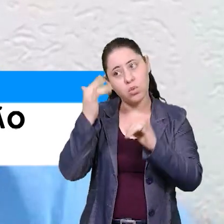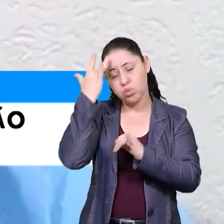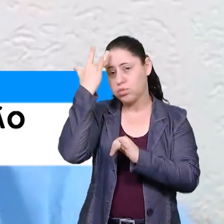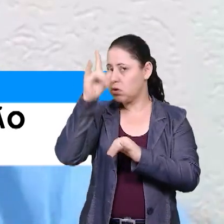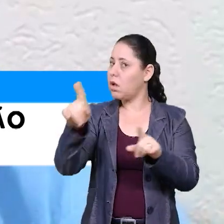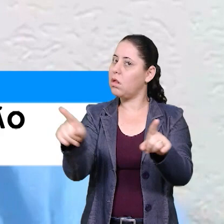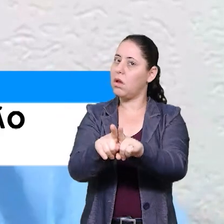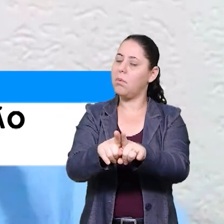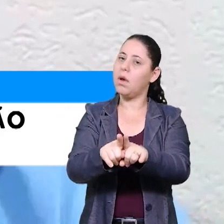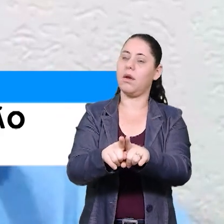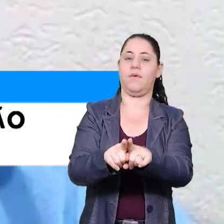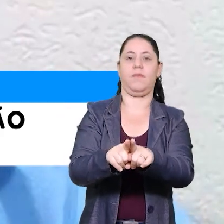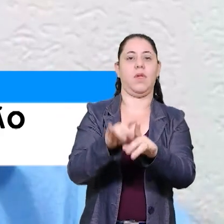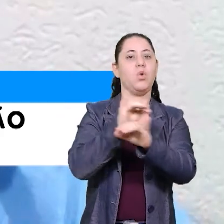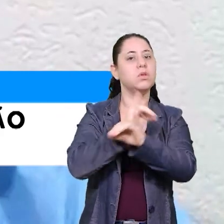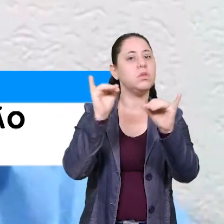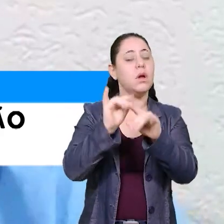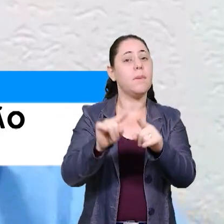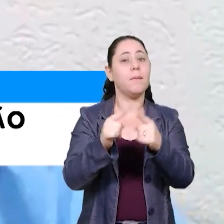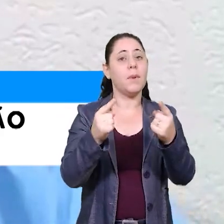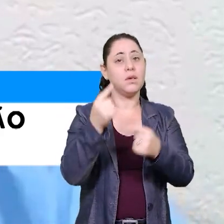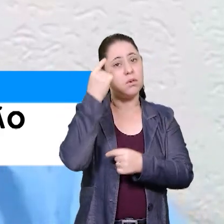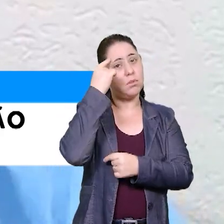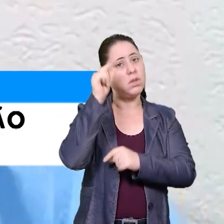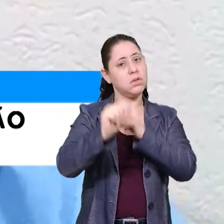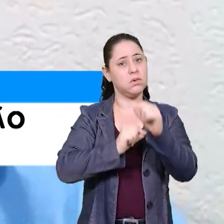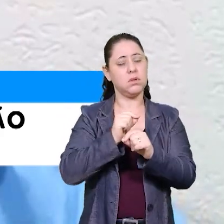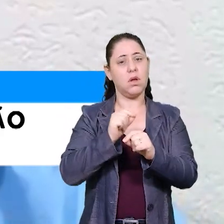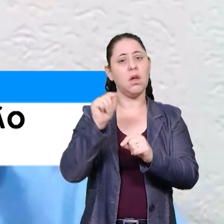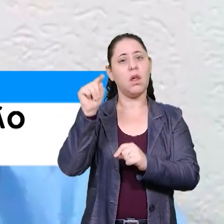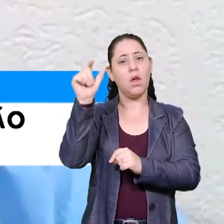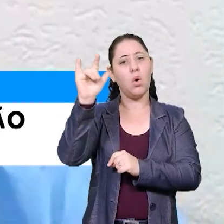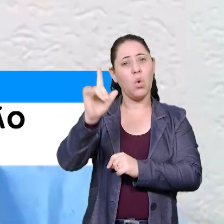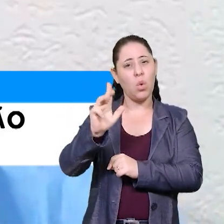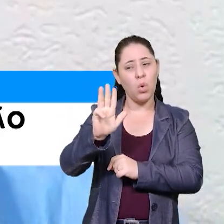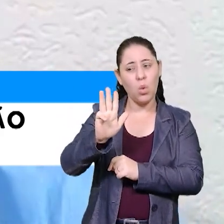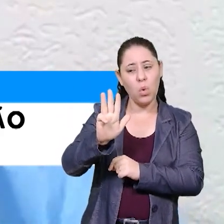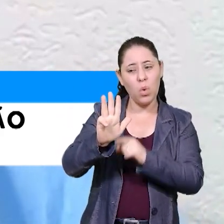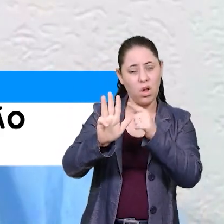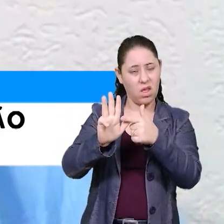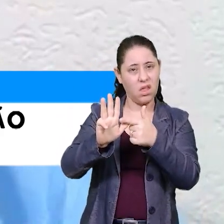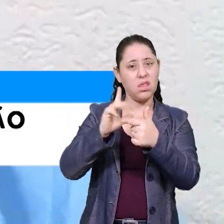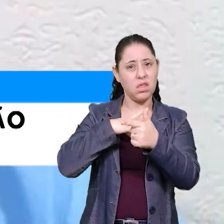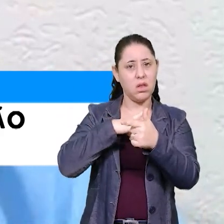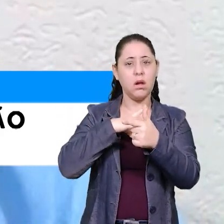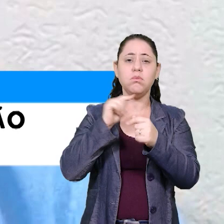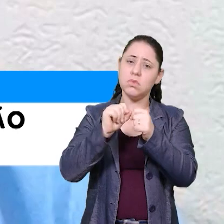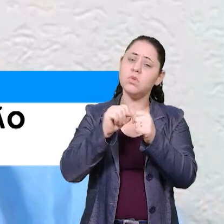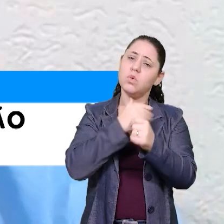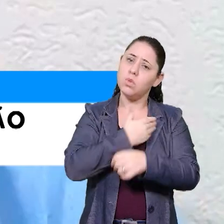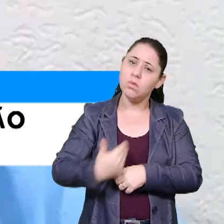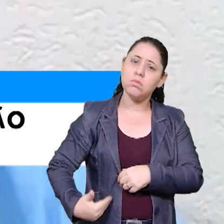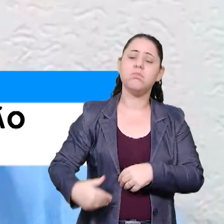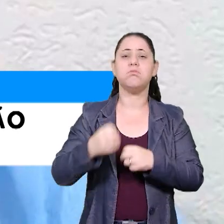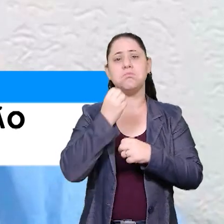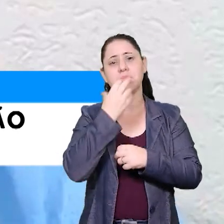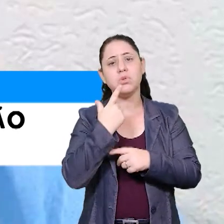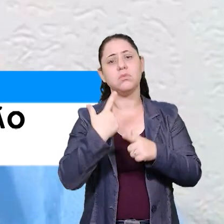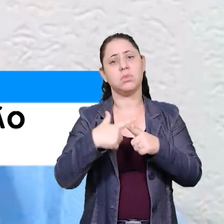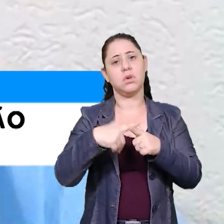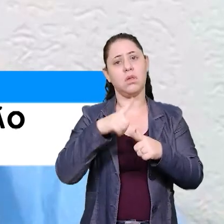ao governo, se ele realmente disse isso. E também não tem amparo constitucional. Mas eu acho que ele